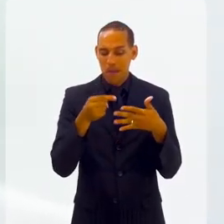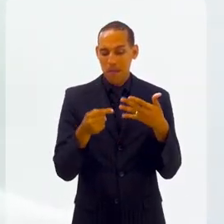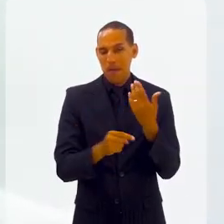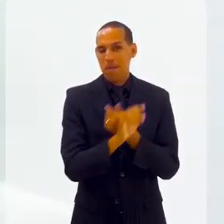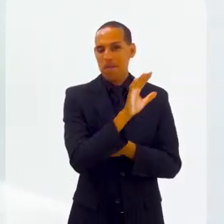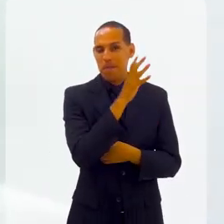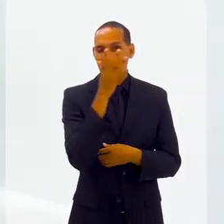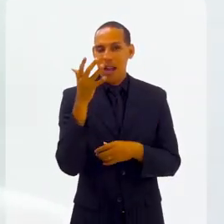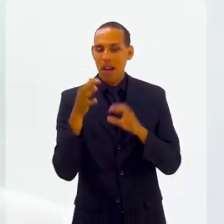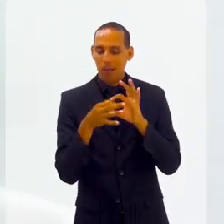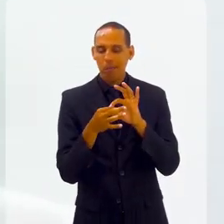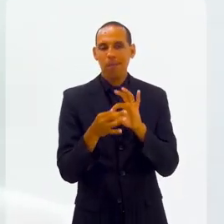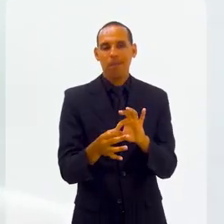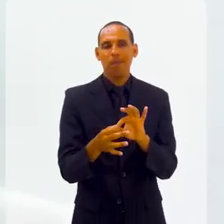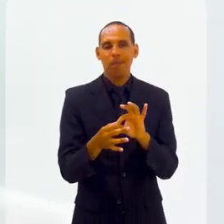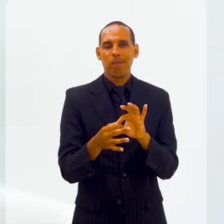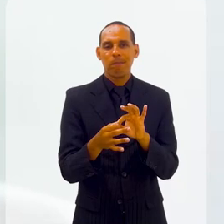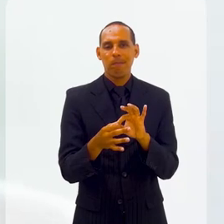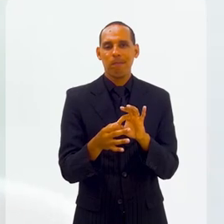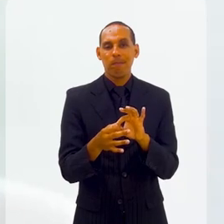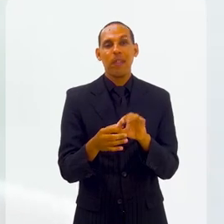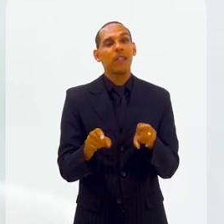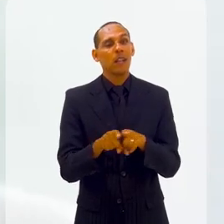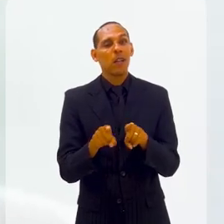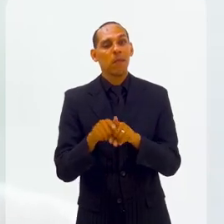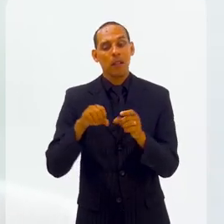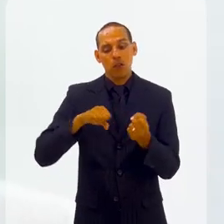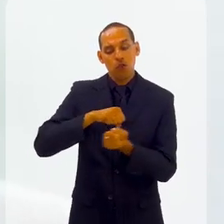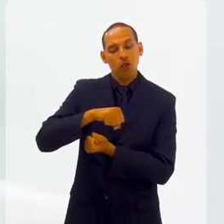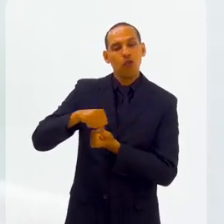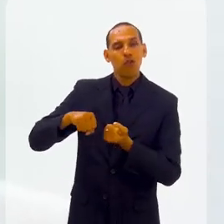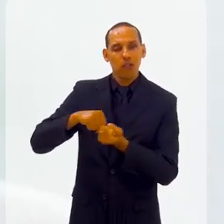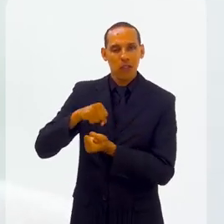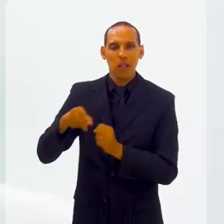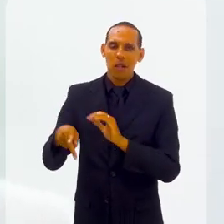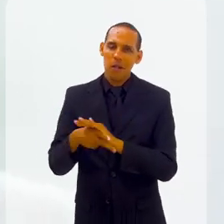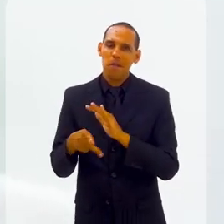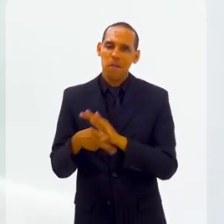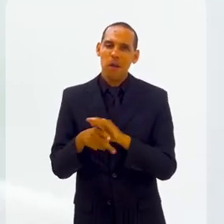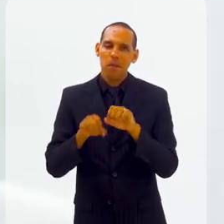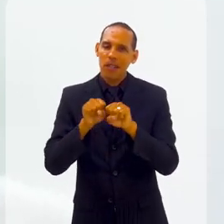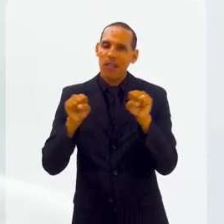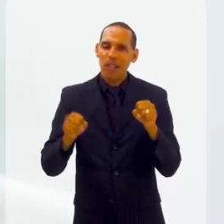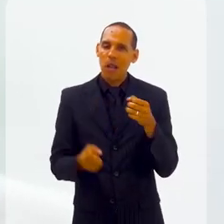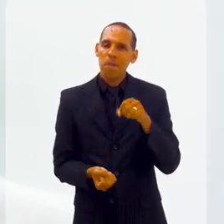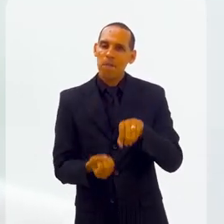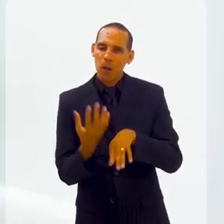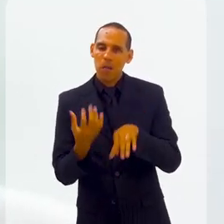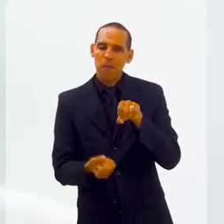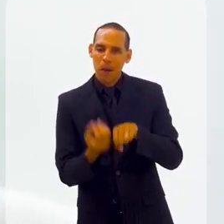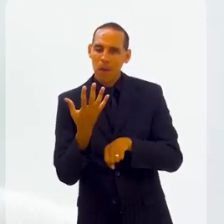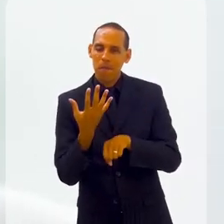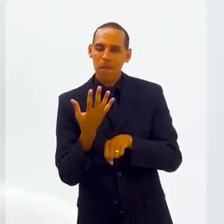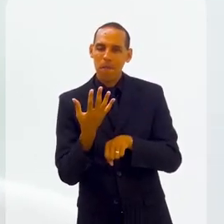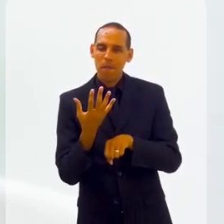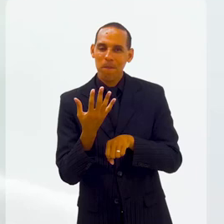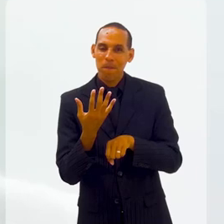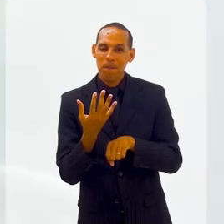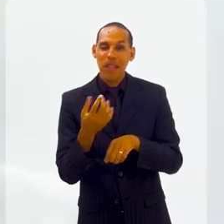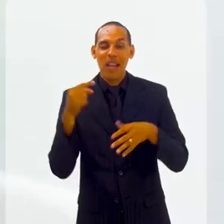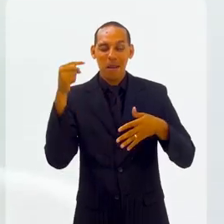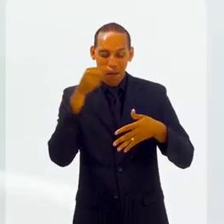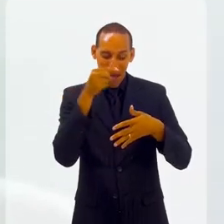aspectos ambientais estão muito atrelados a isso né que estão relacionados com a sustentabilidade dos sistemas de produção